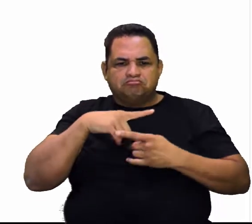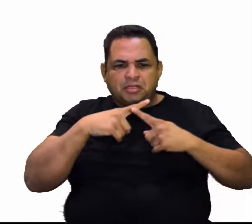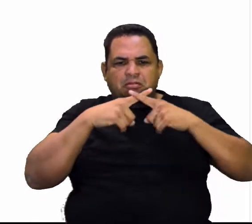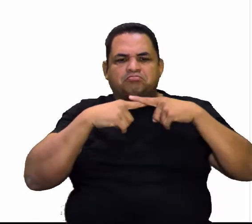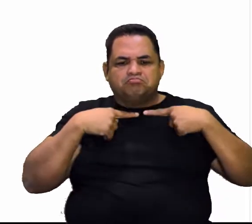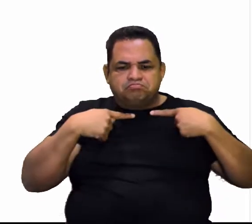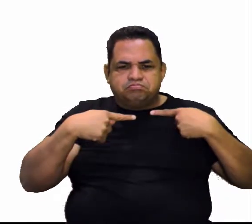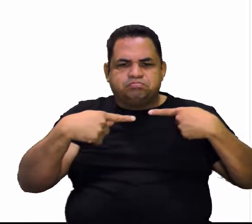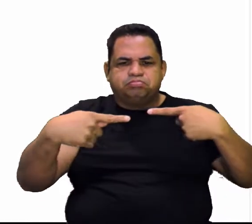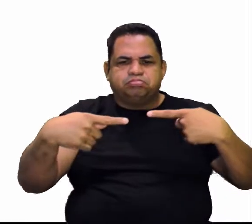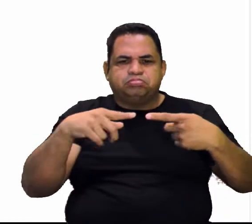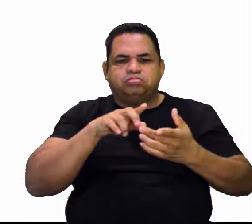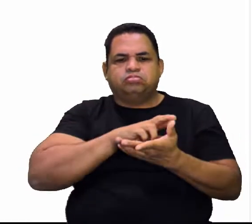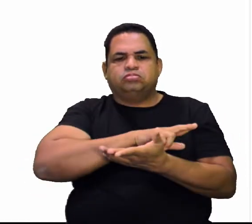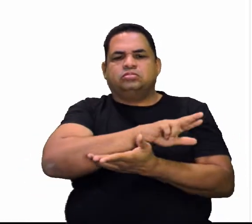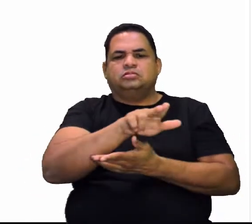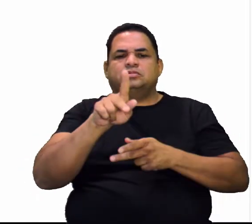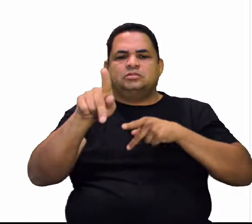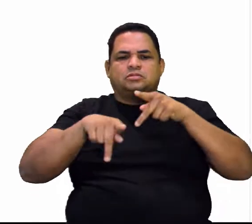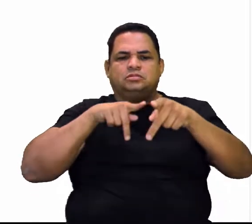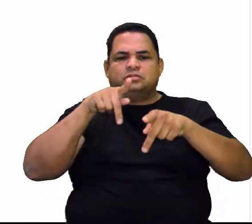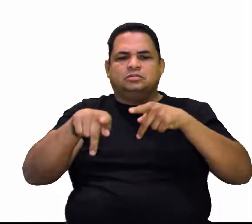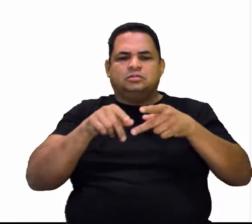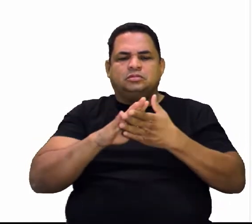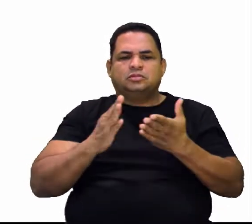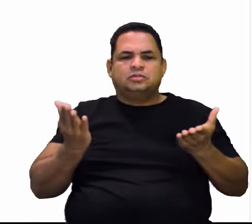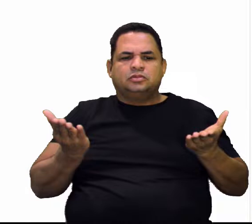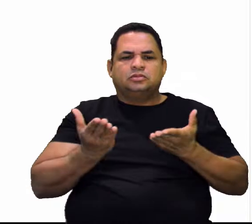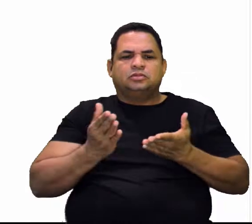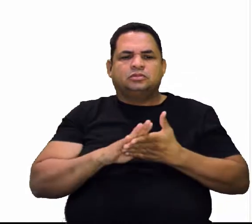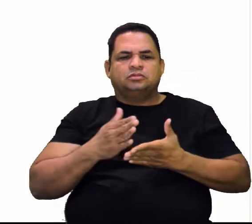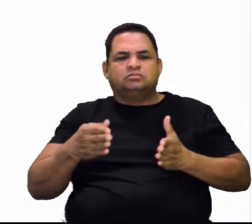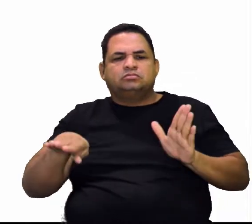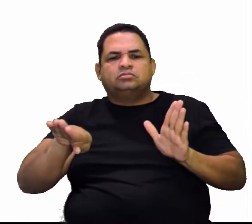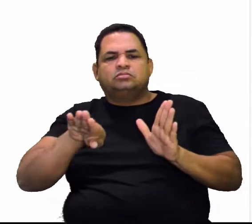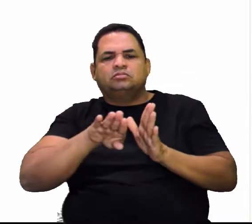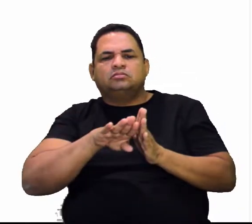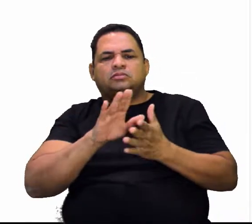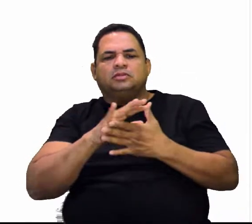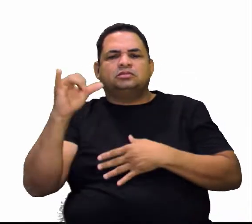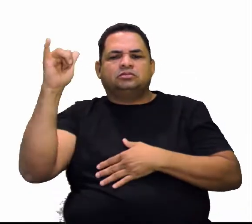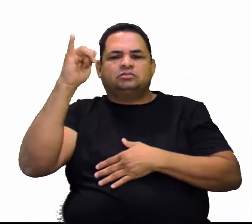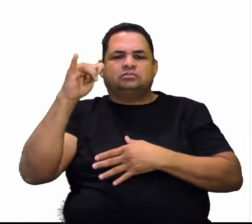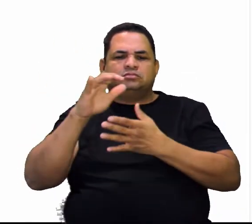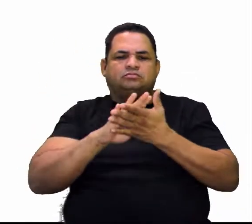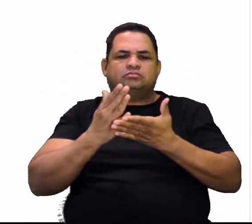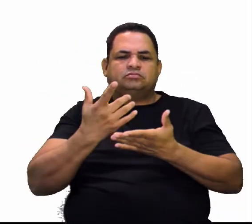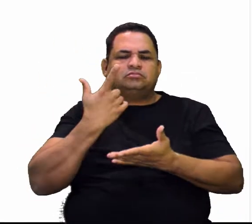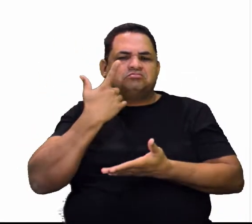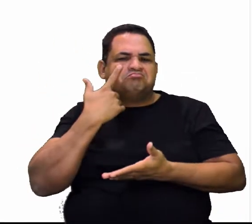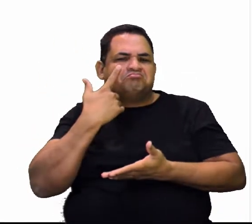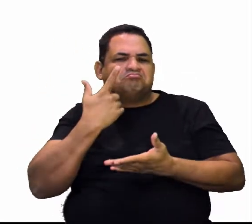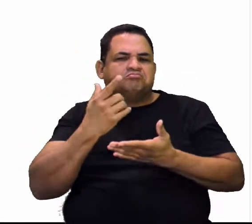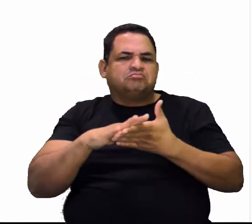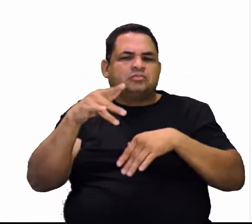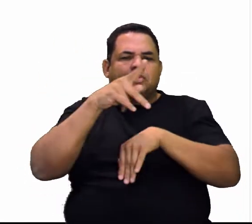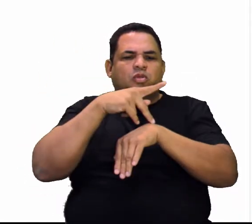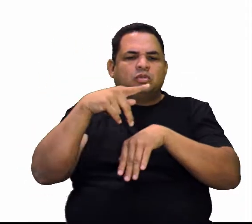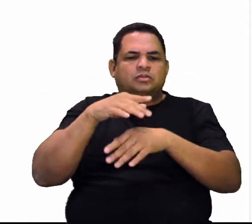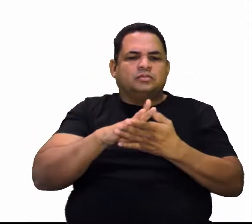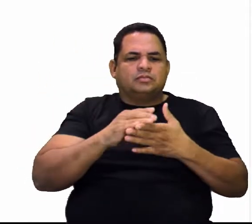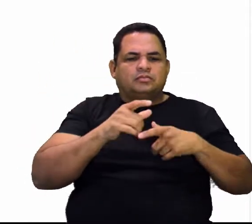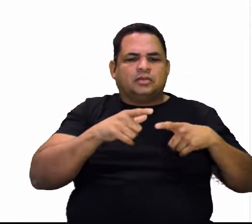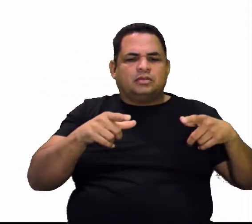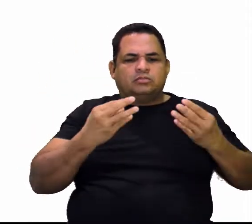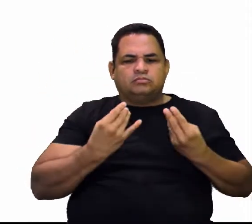diversos povos. Ali é a região de Roma até hoje. Hoje você chega lá na Itália, a Itália em si, você chega na Itália, são aquelas